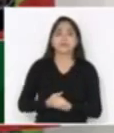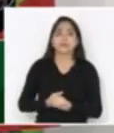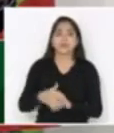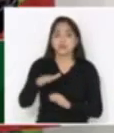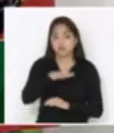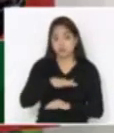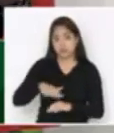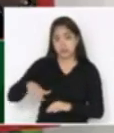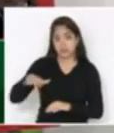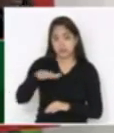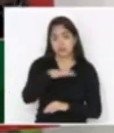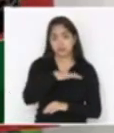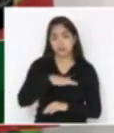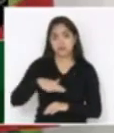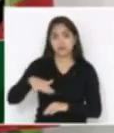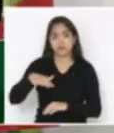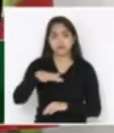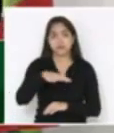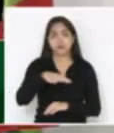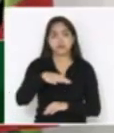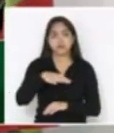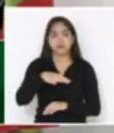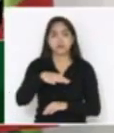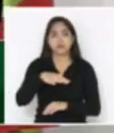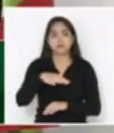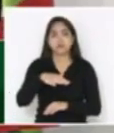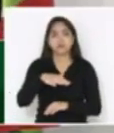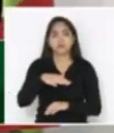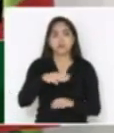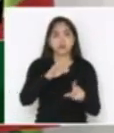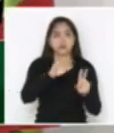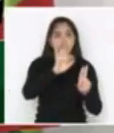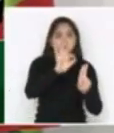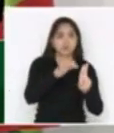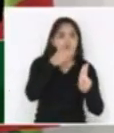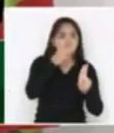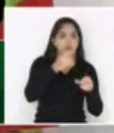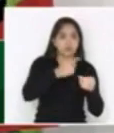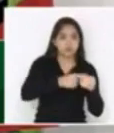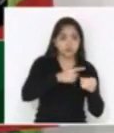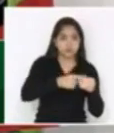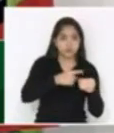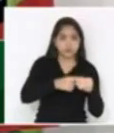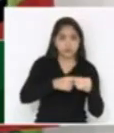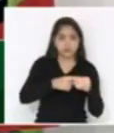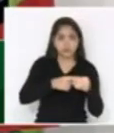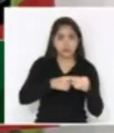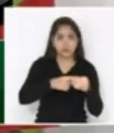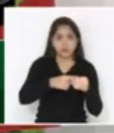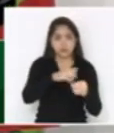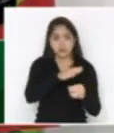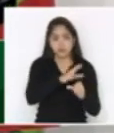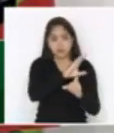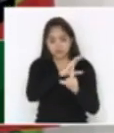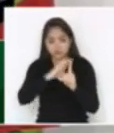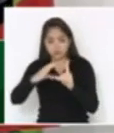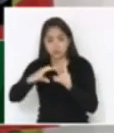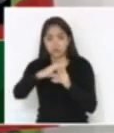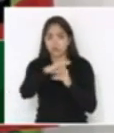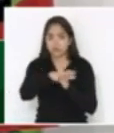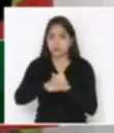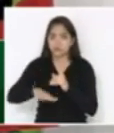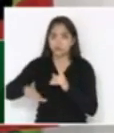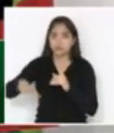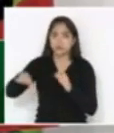região que saia de Uruçanga, que passe por toda a comunidade e